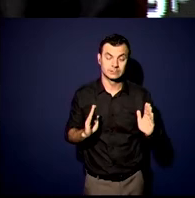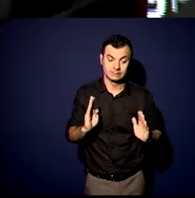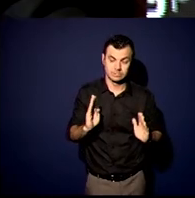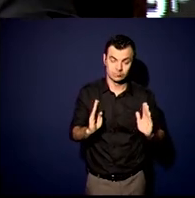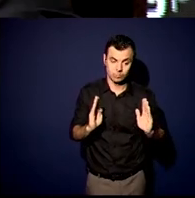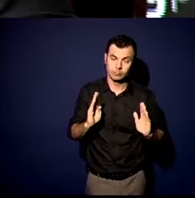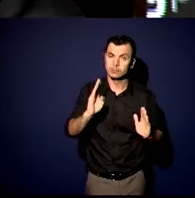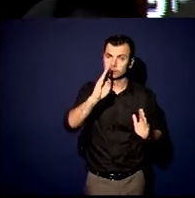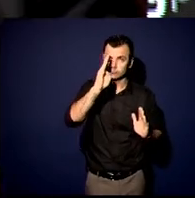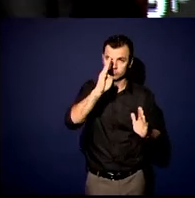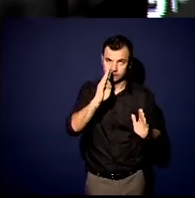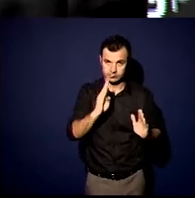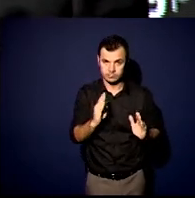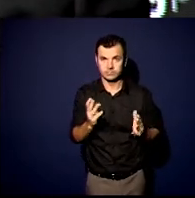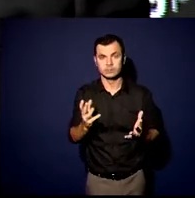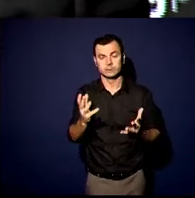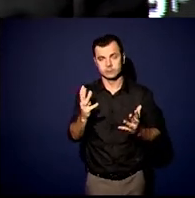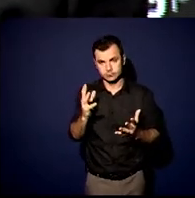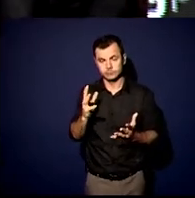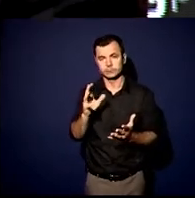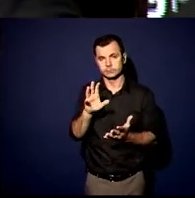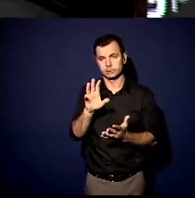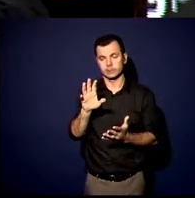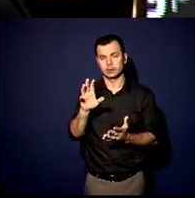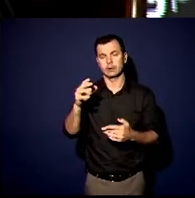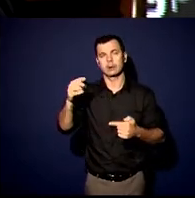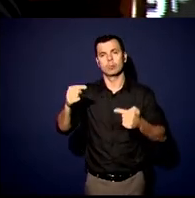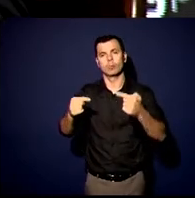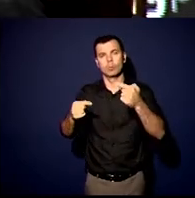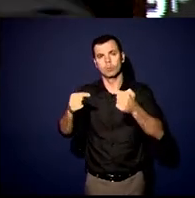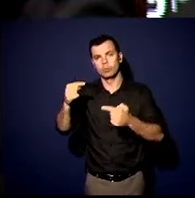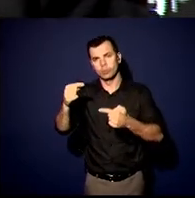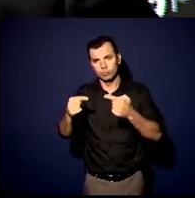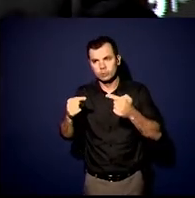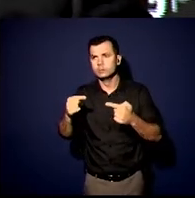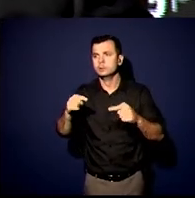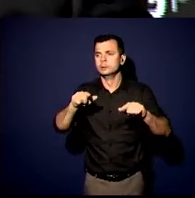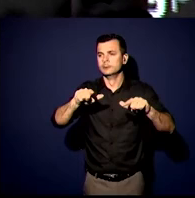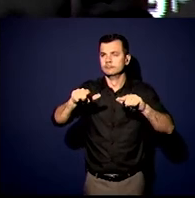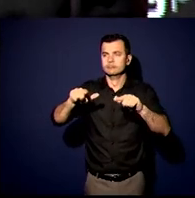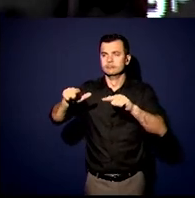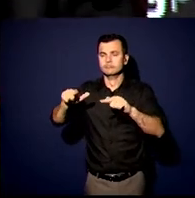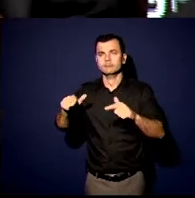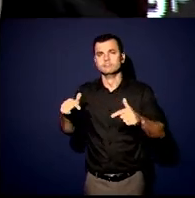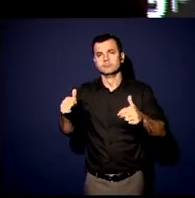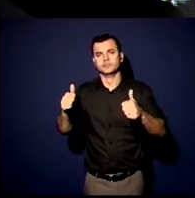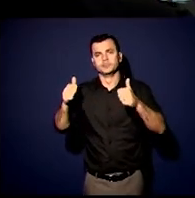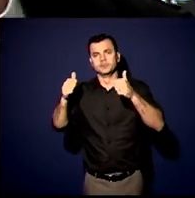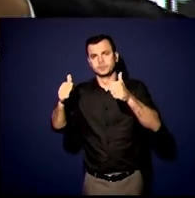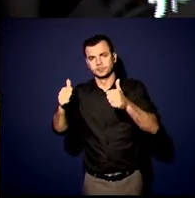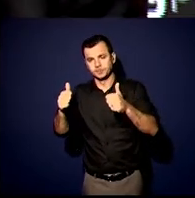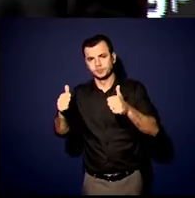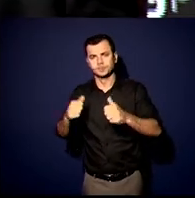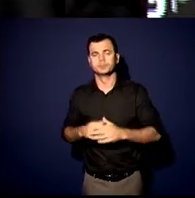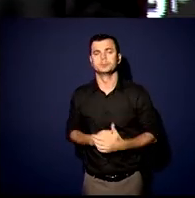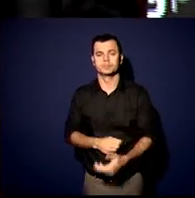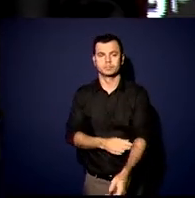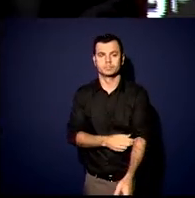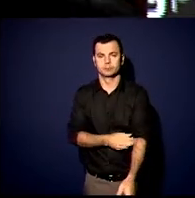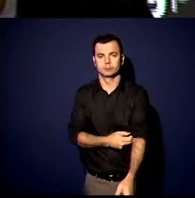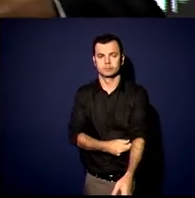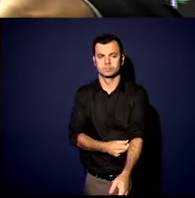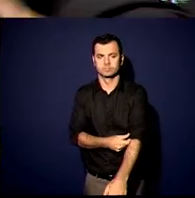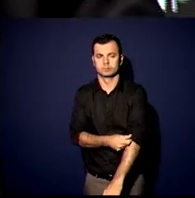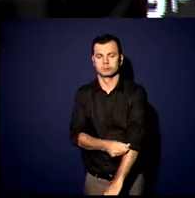é o momento de busca da centralidade da política recuperação da sua eficiência e isso abrange essa